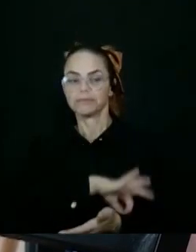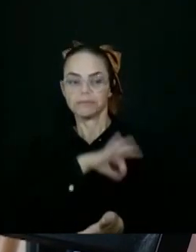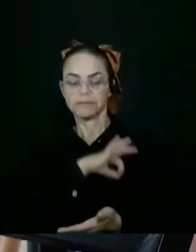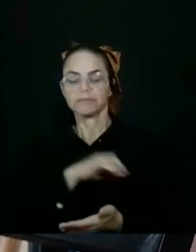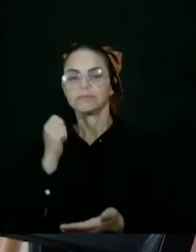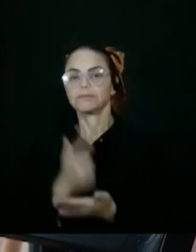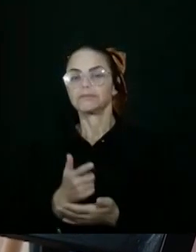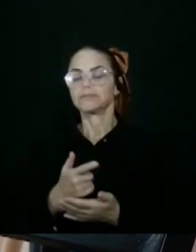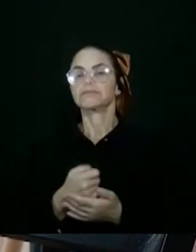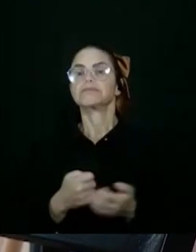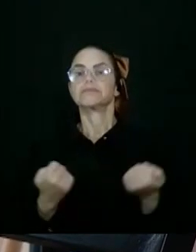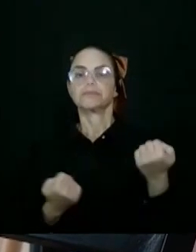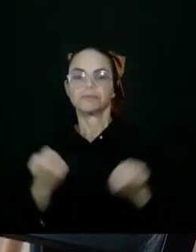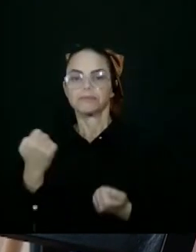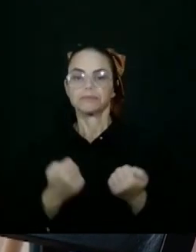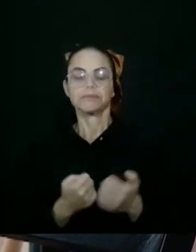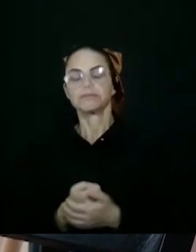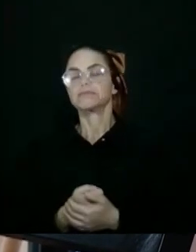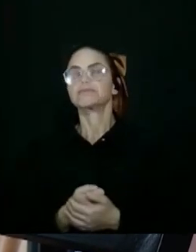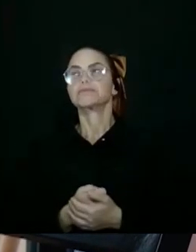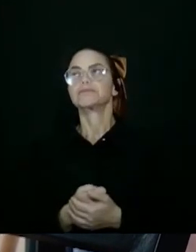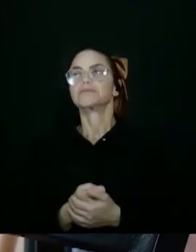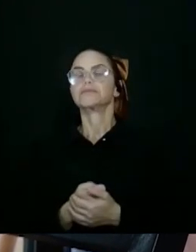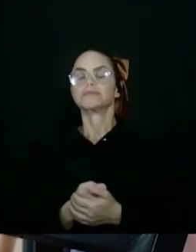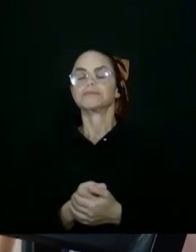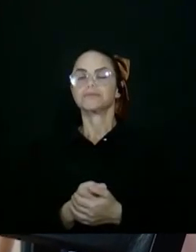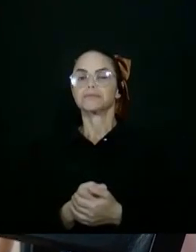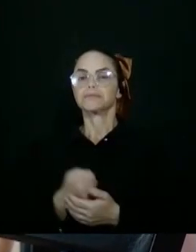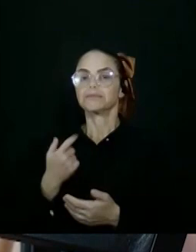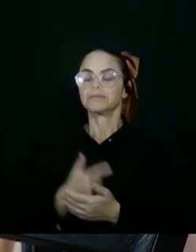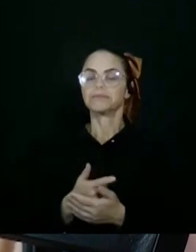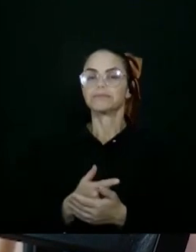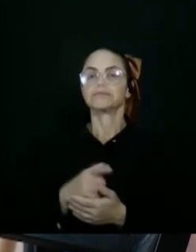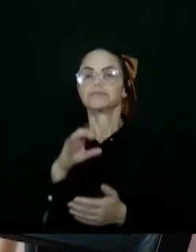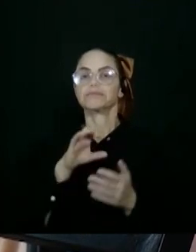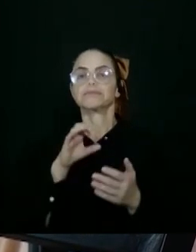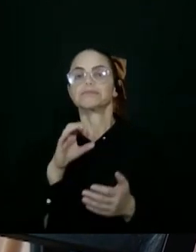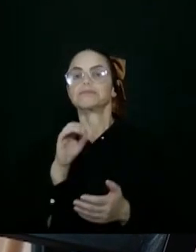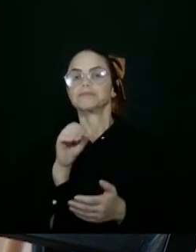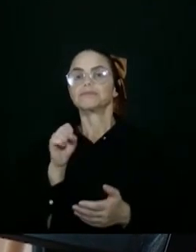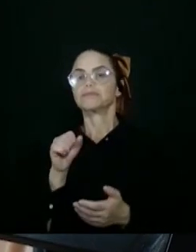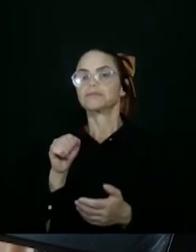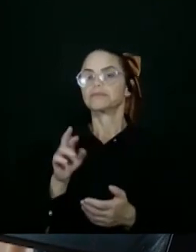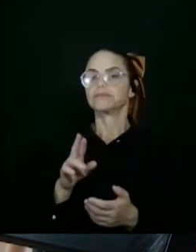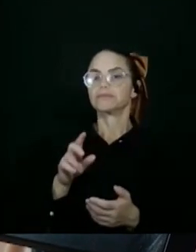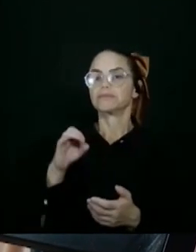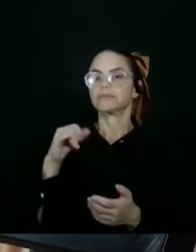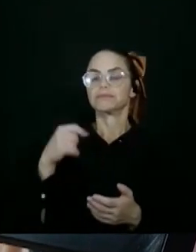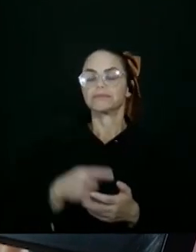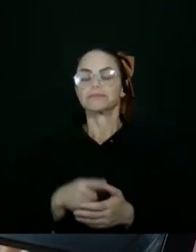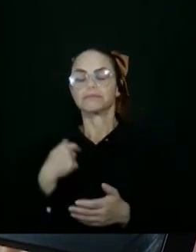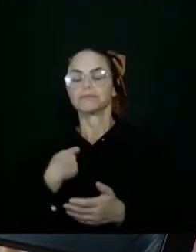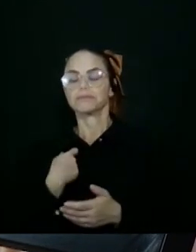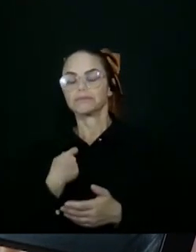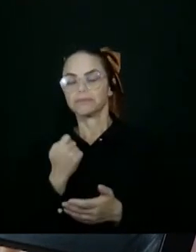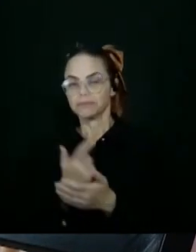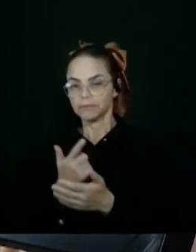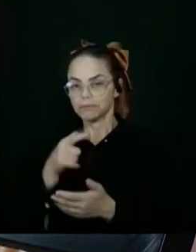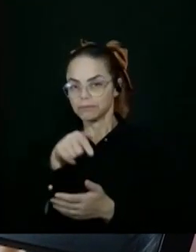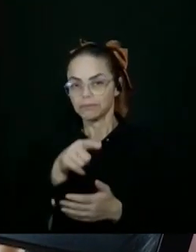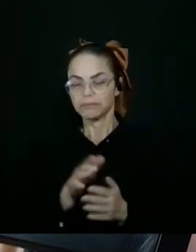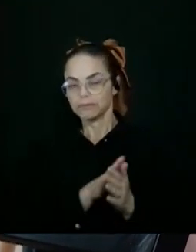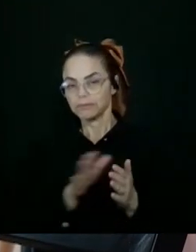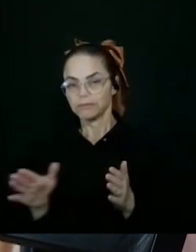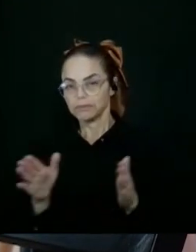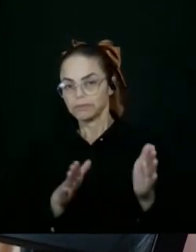novo, adquiri um consórcio, tudo que ocorreu financeiramente com você durante o ano